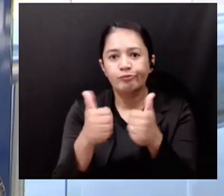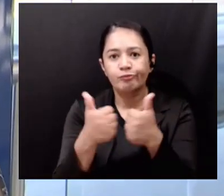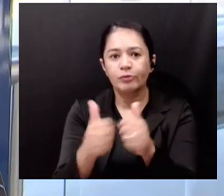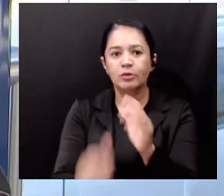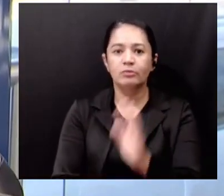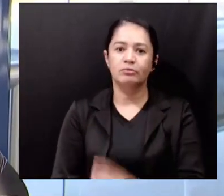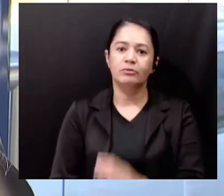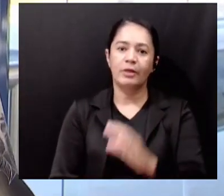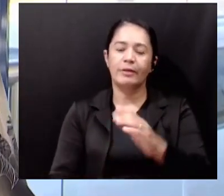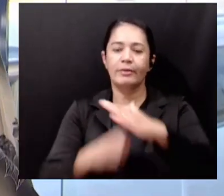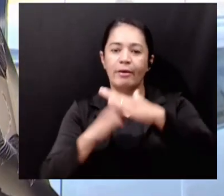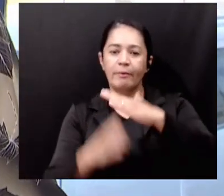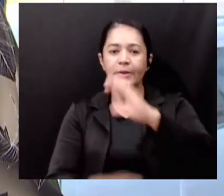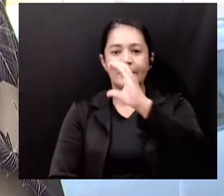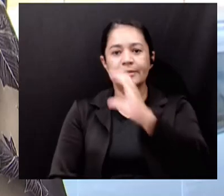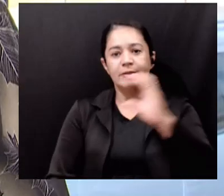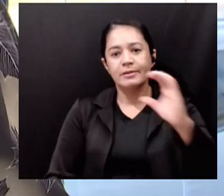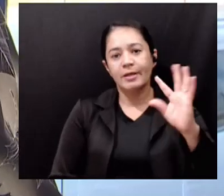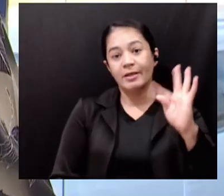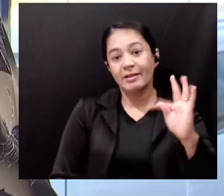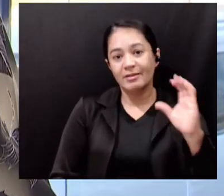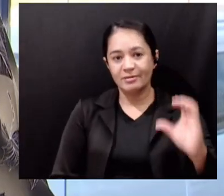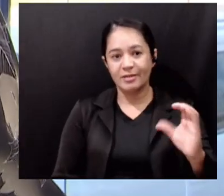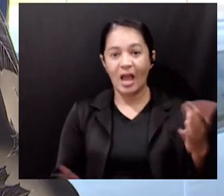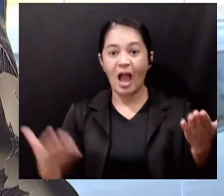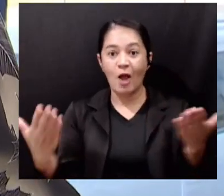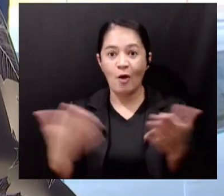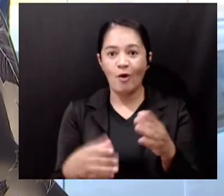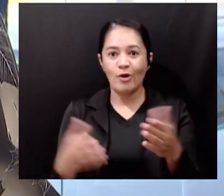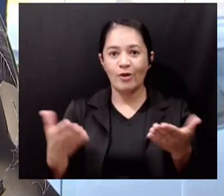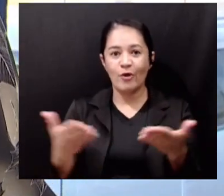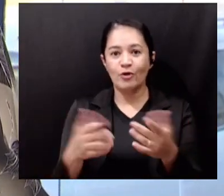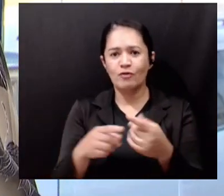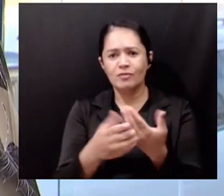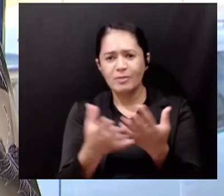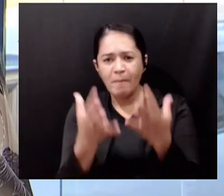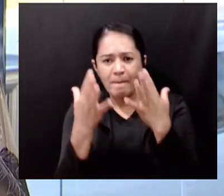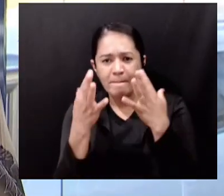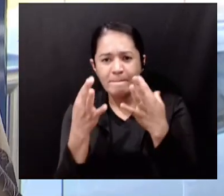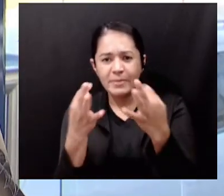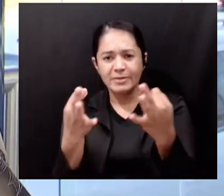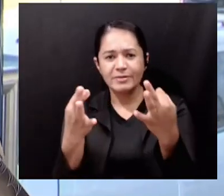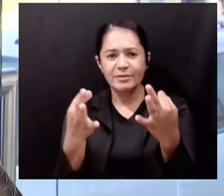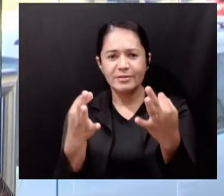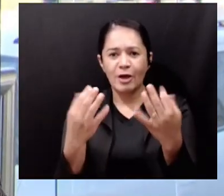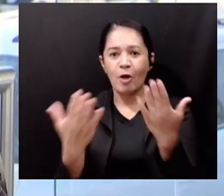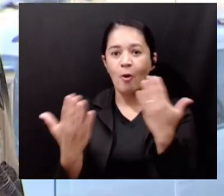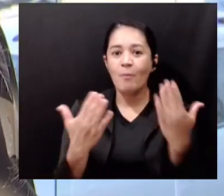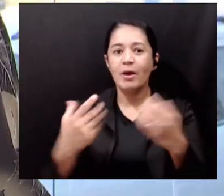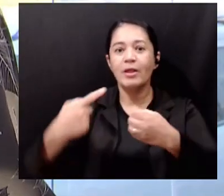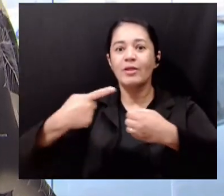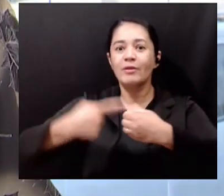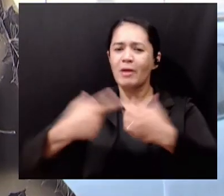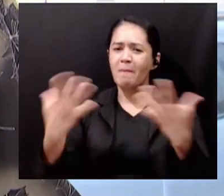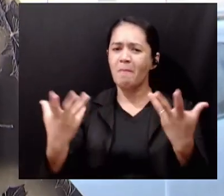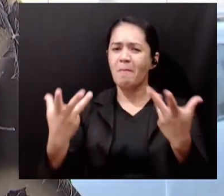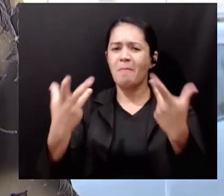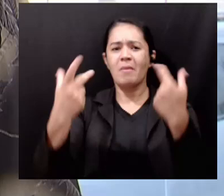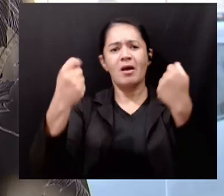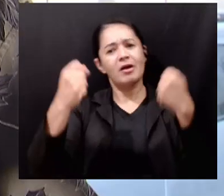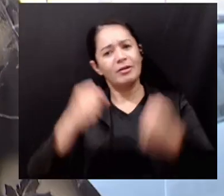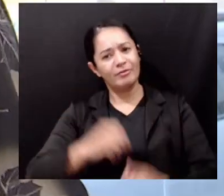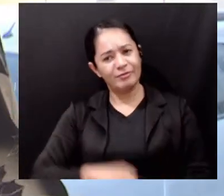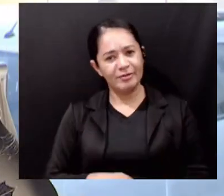CCTC. Agora vocês veem hoje, Campo Grande virou uma cidade. Olha que maravilha que está isso aqui. Qual o motivo? O motivo